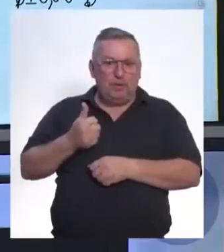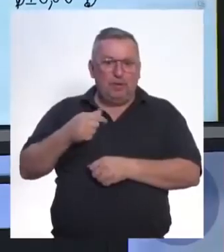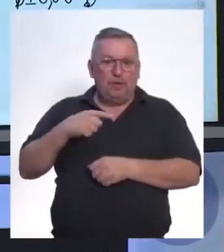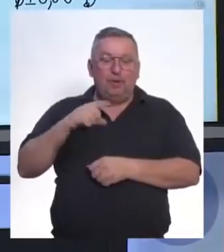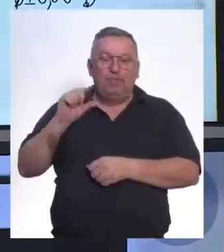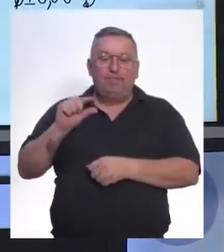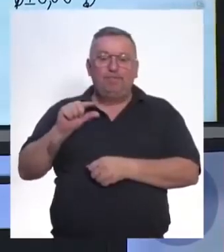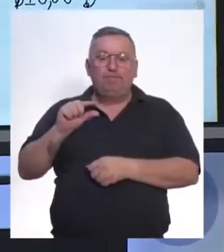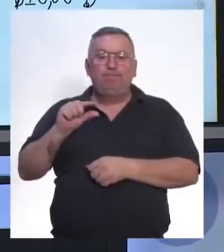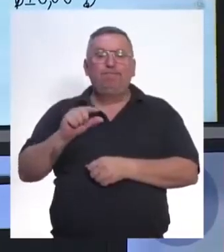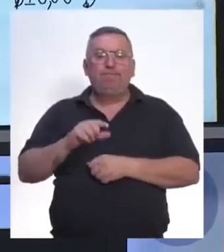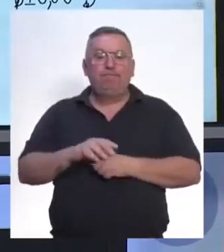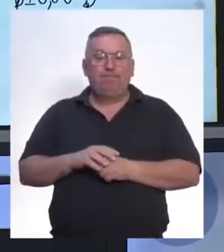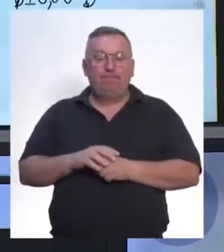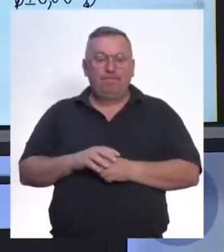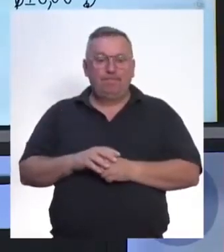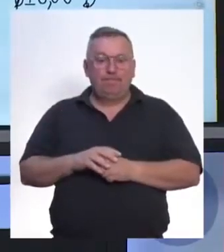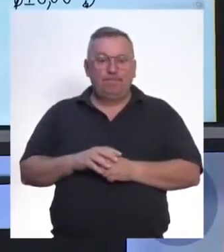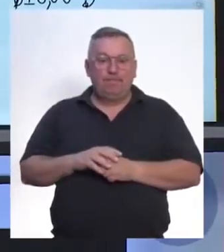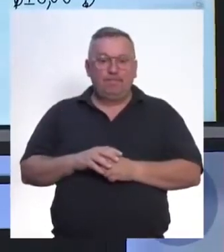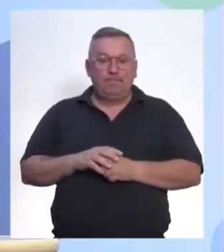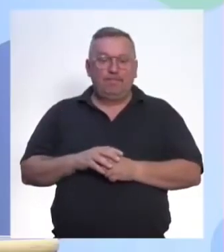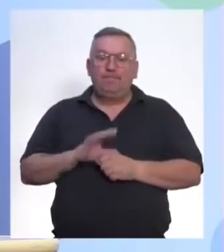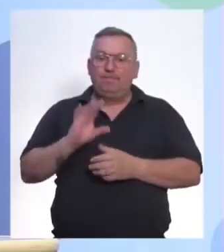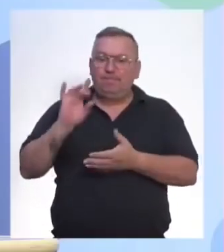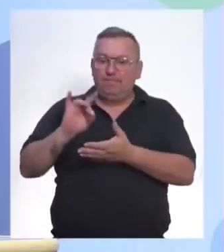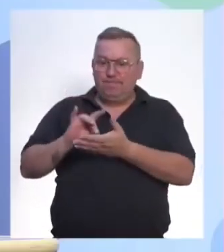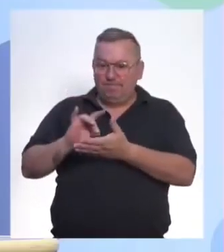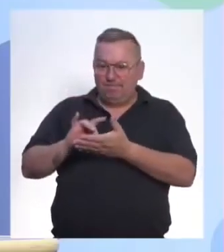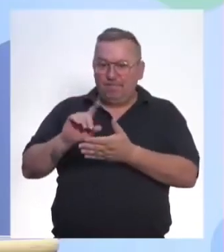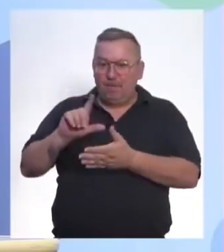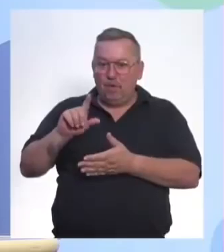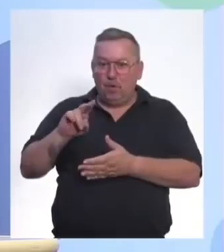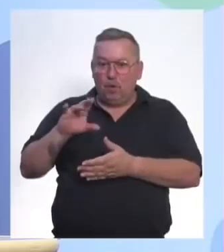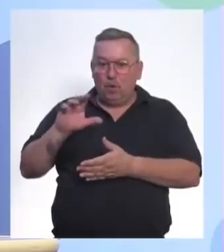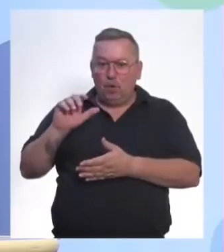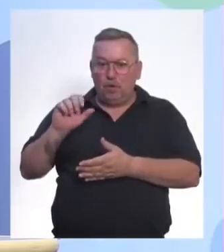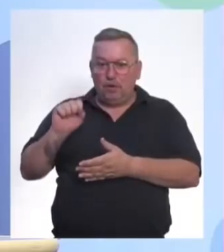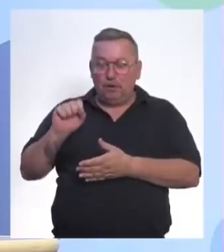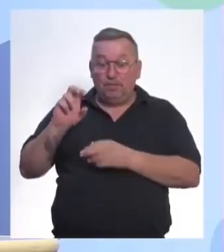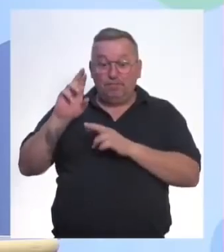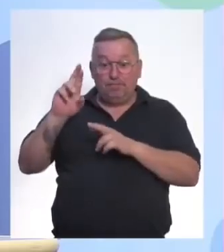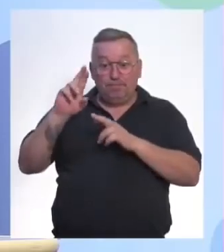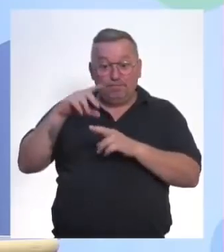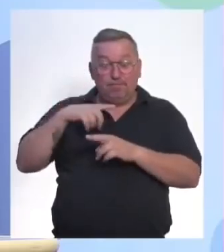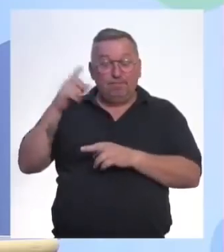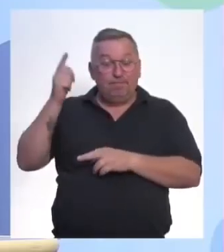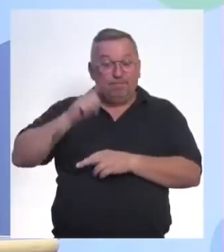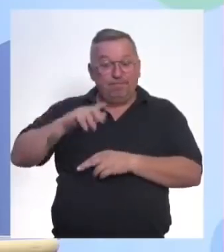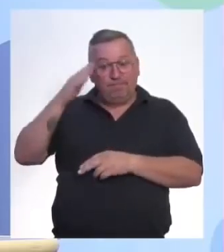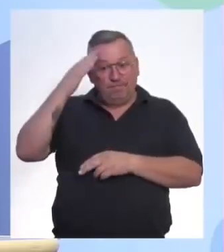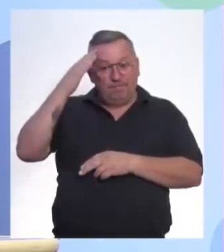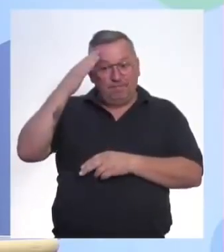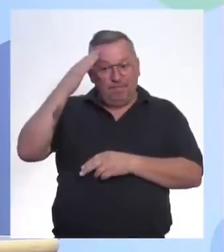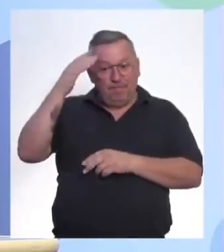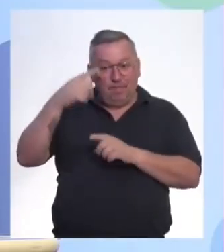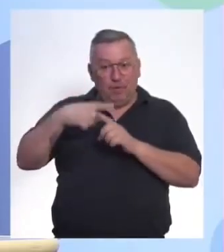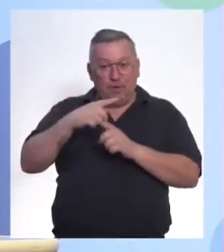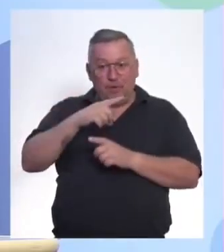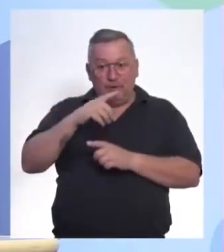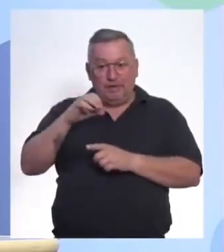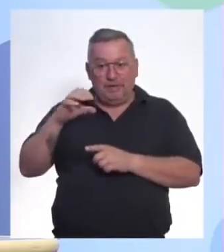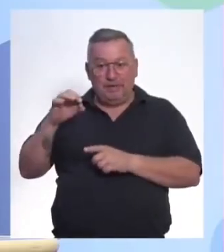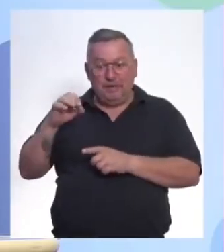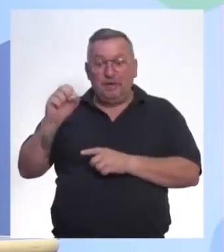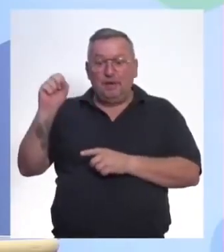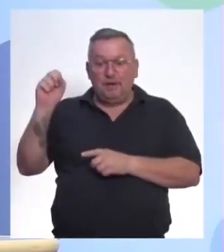rende pouco. Beleza? É isso. Isso é verdade. Lucas Nascimento, espero que você tenha entendido por que não ser o 100